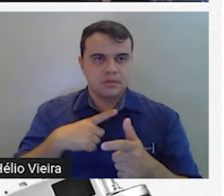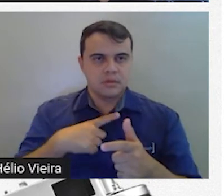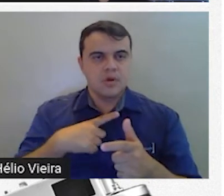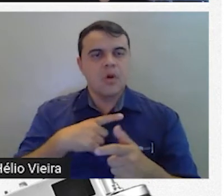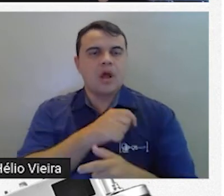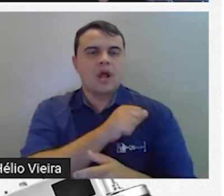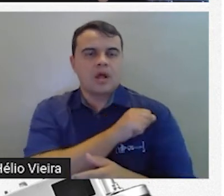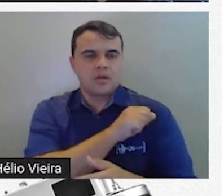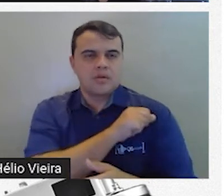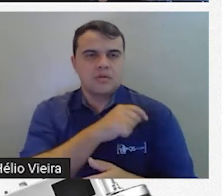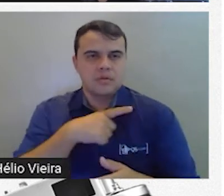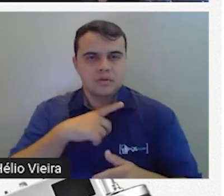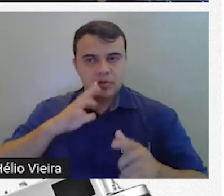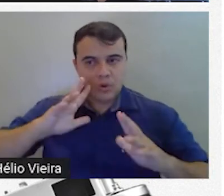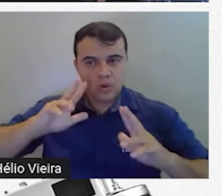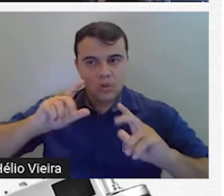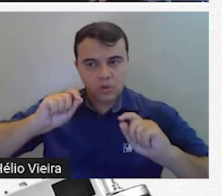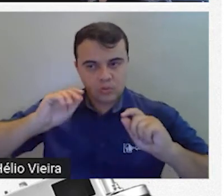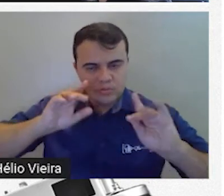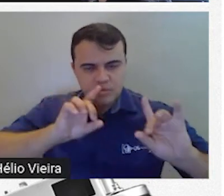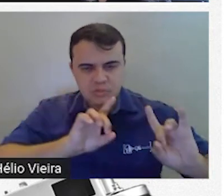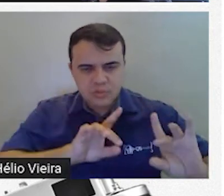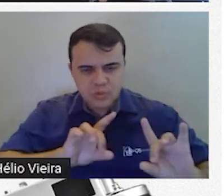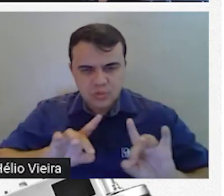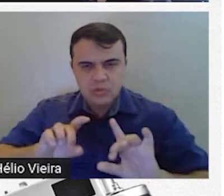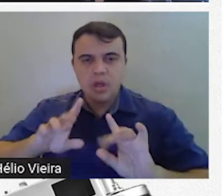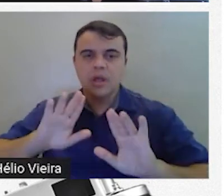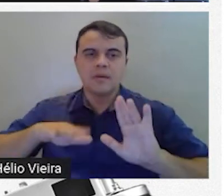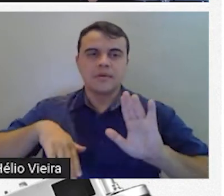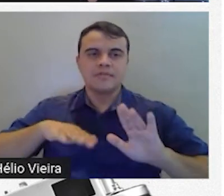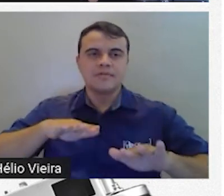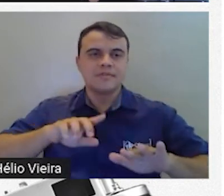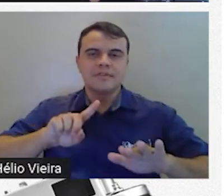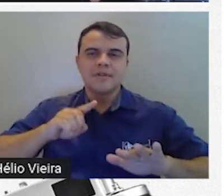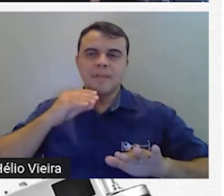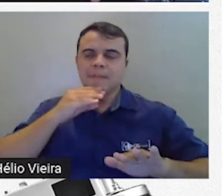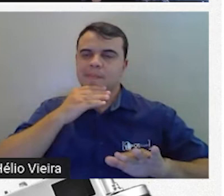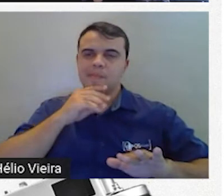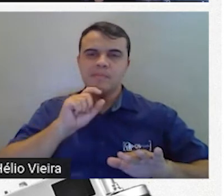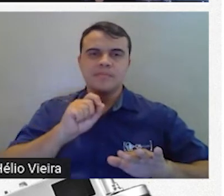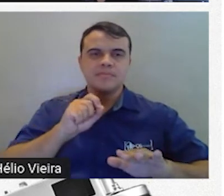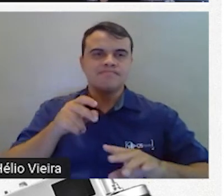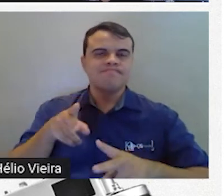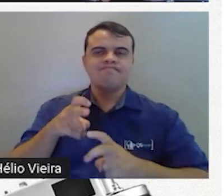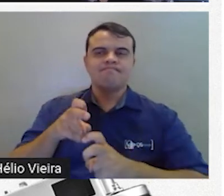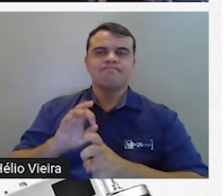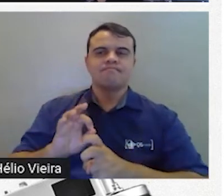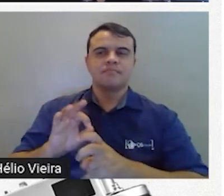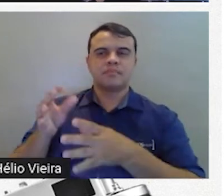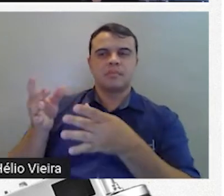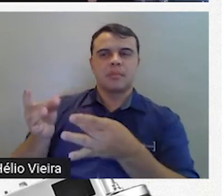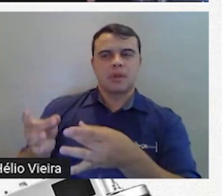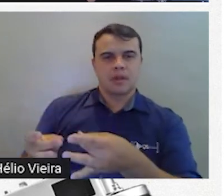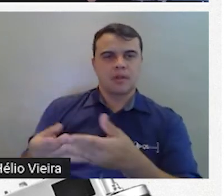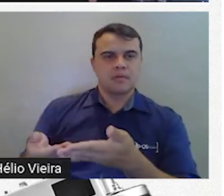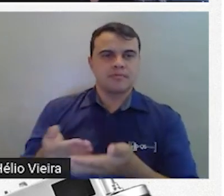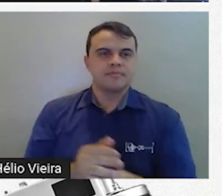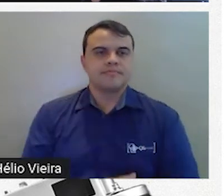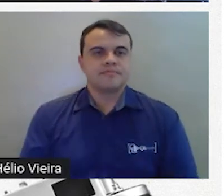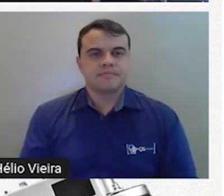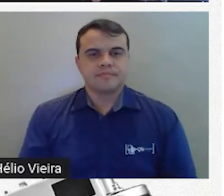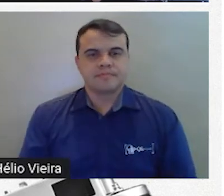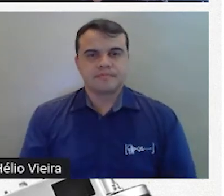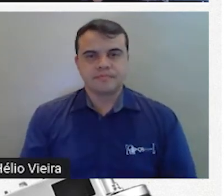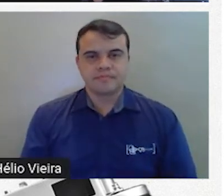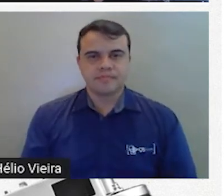aluno está quase todos os dias, mas muitas vezes deixa desapercebido alguns detalhes, né?